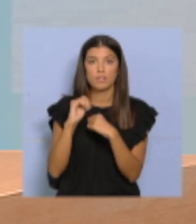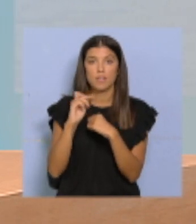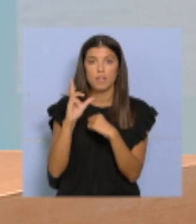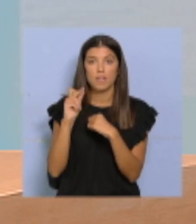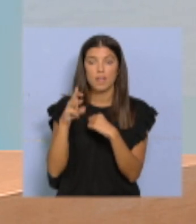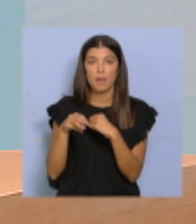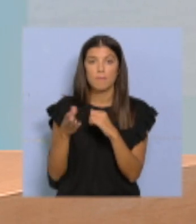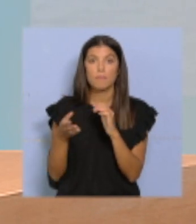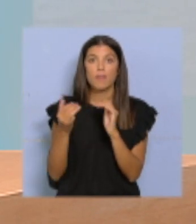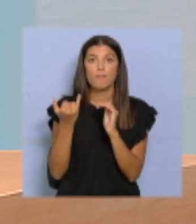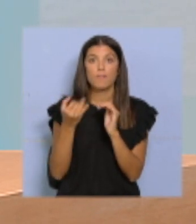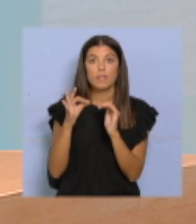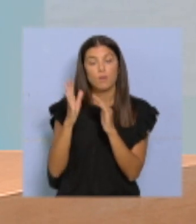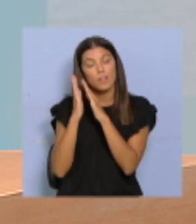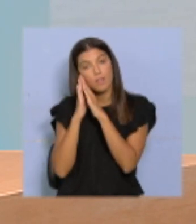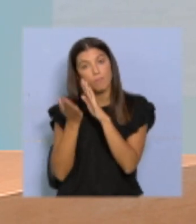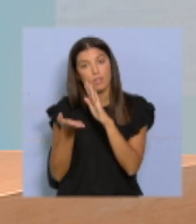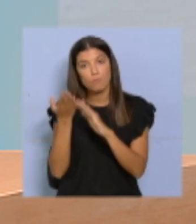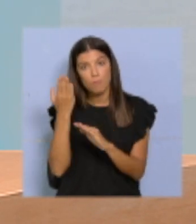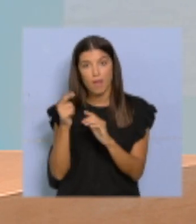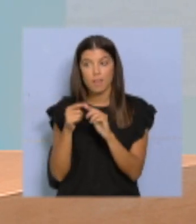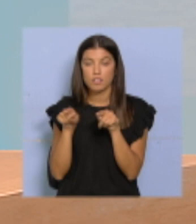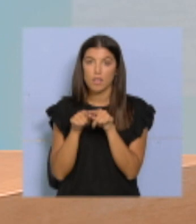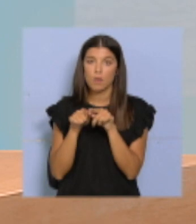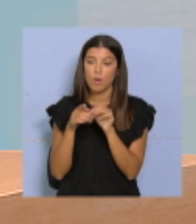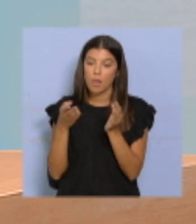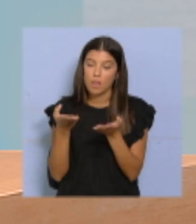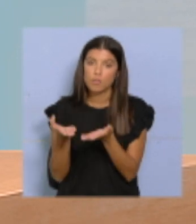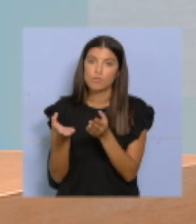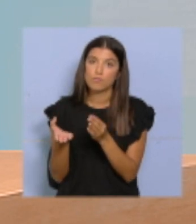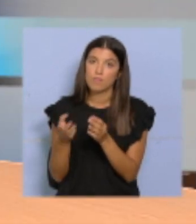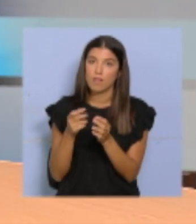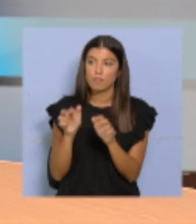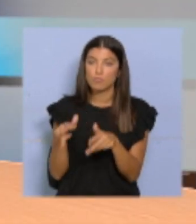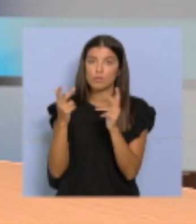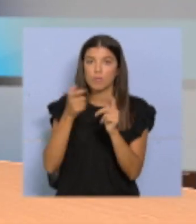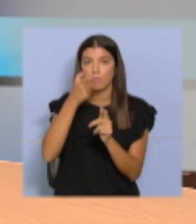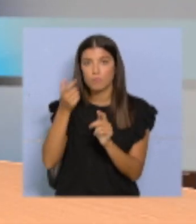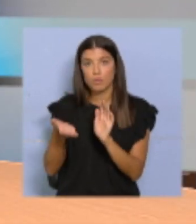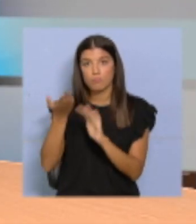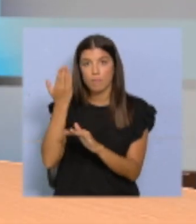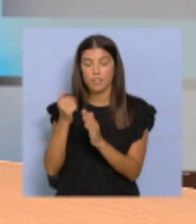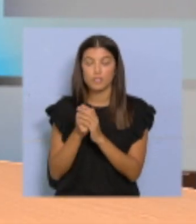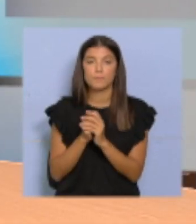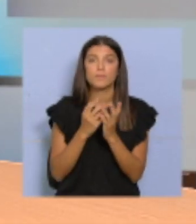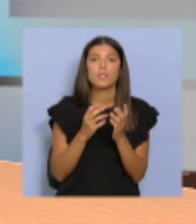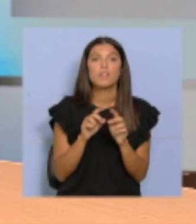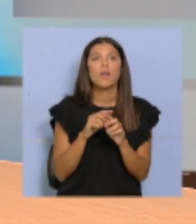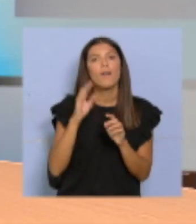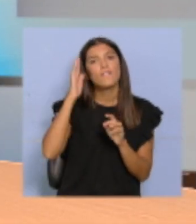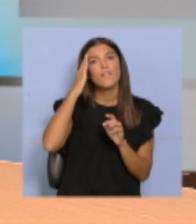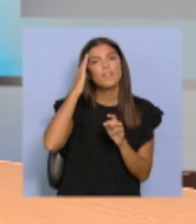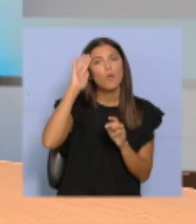resposta, exatamente motivados pelo contexto da pandemia por Covid-19. E de que forma é que perspectivam os próximos